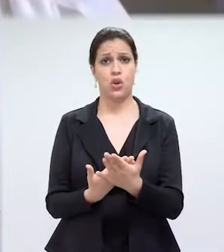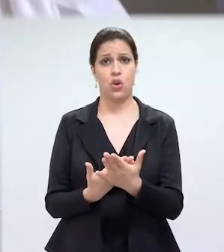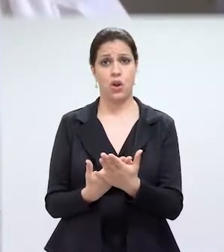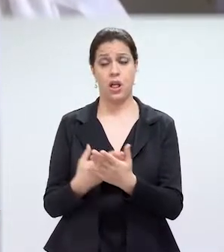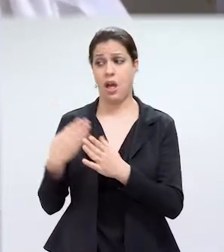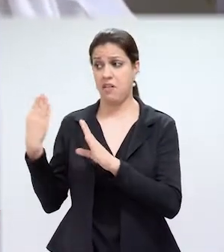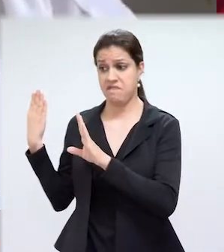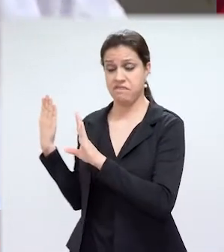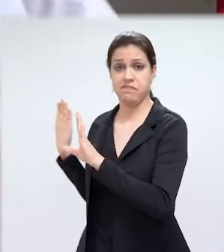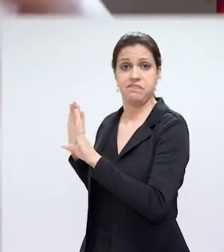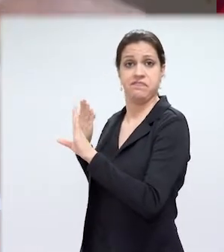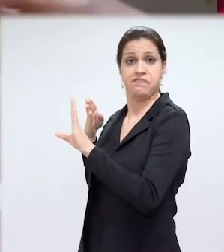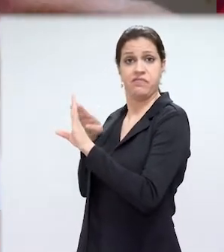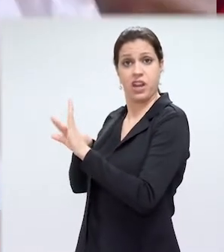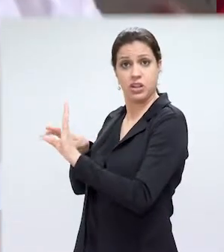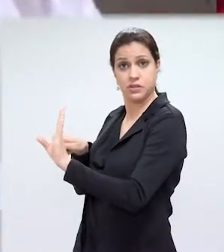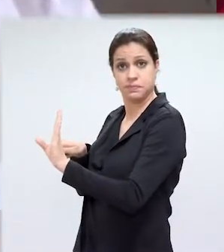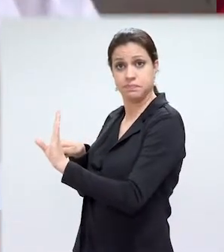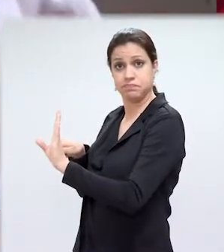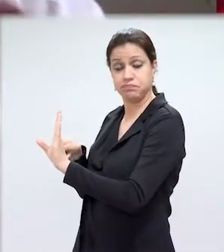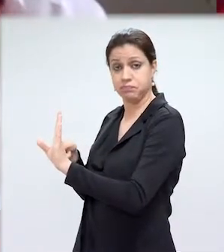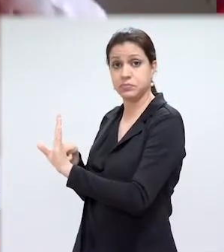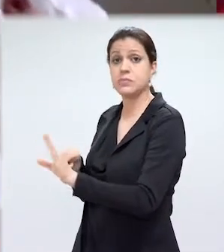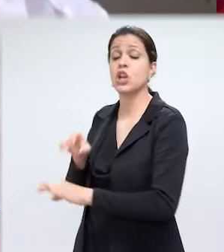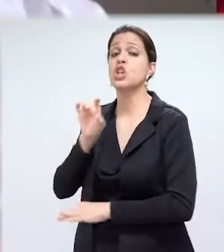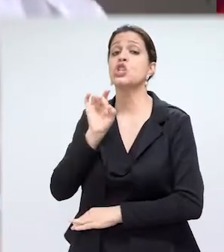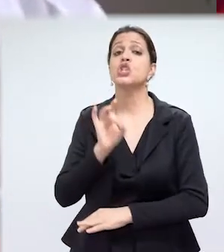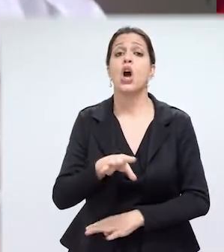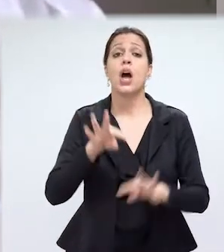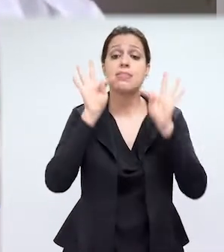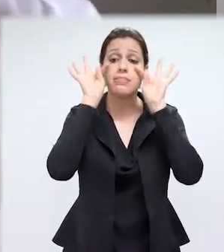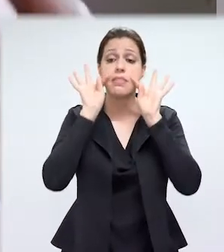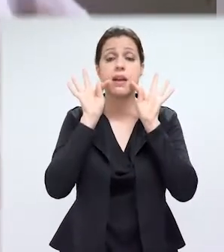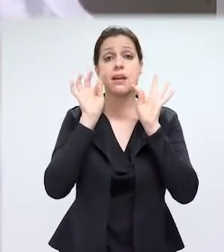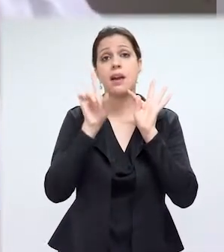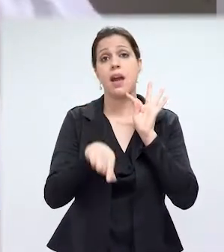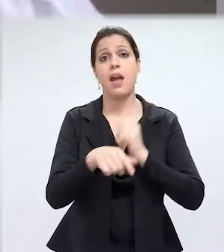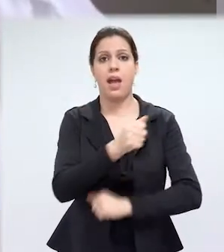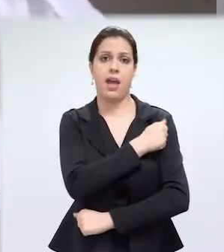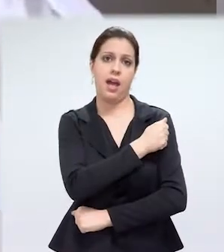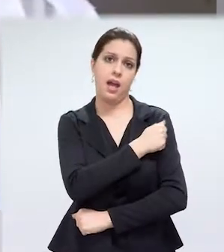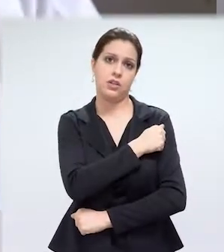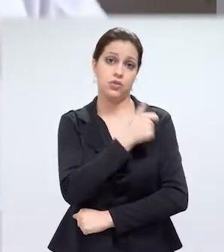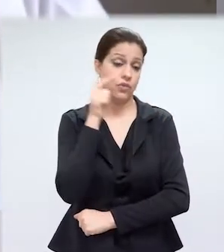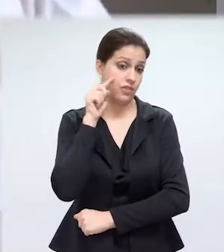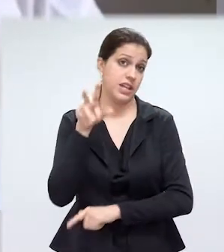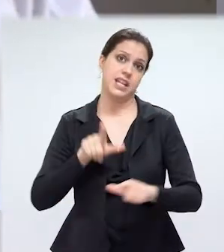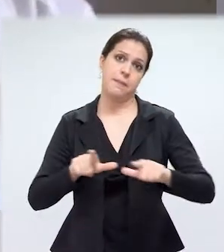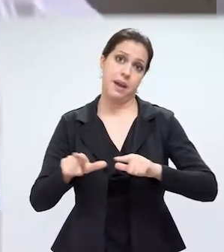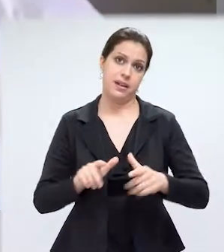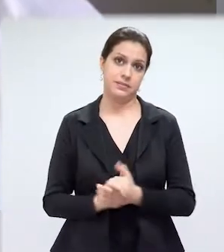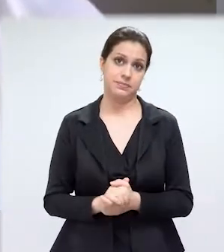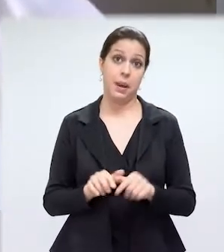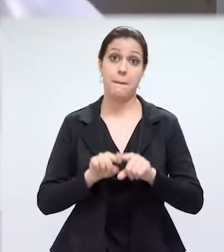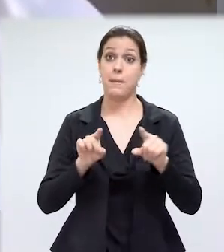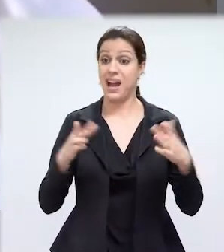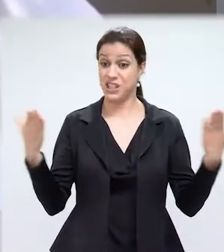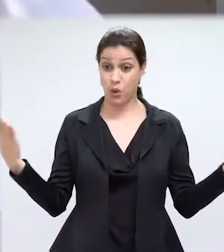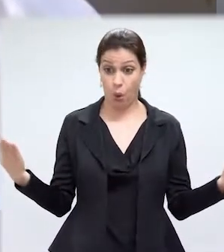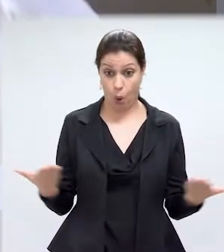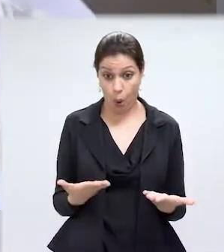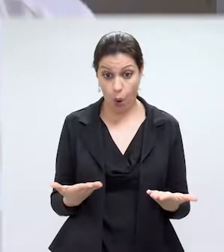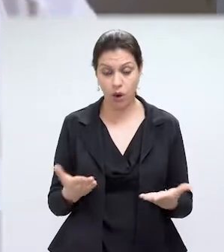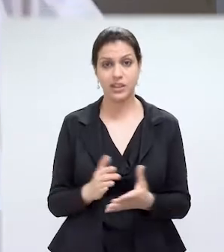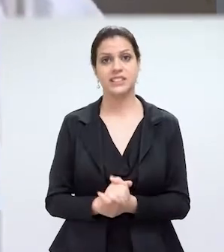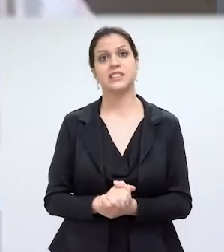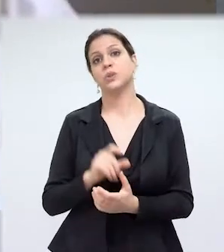da minha sala e as minhas únicas testemunhas do nosso trabalho são os nossos alunos, tá